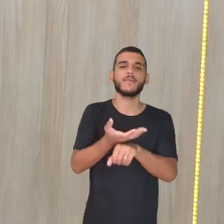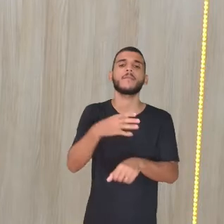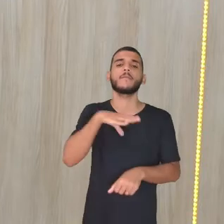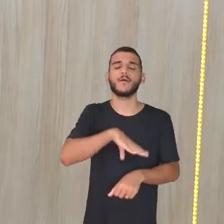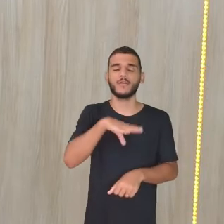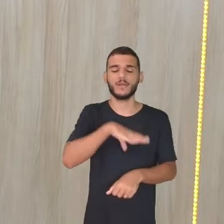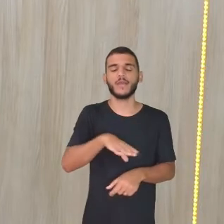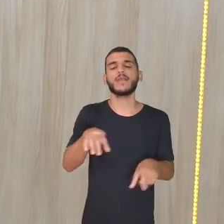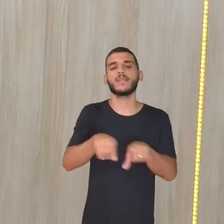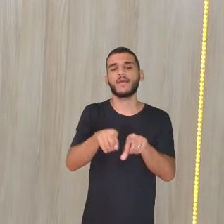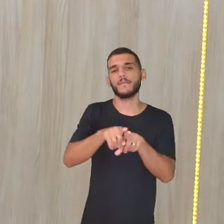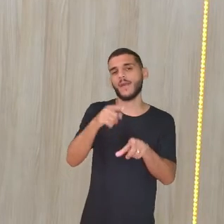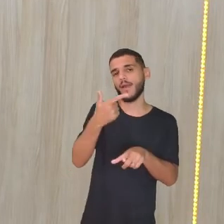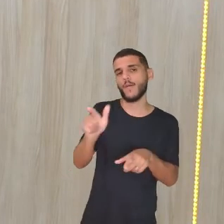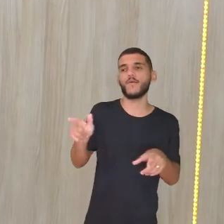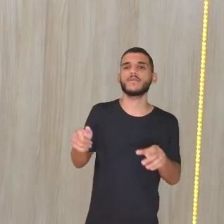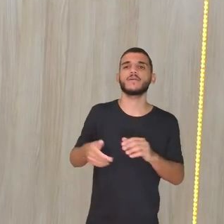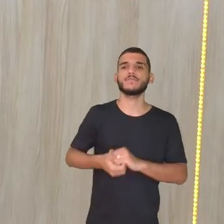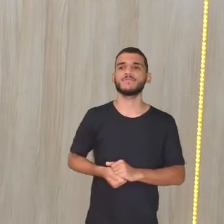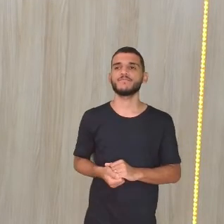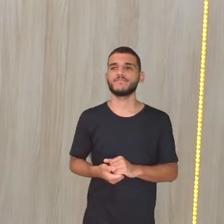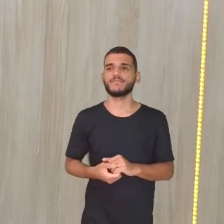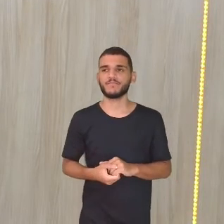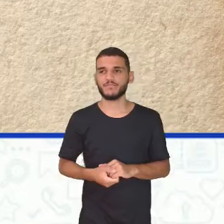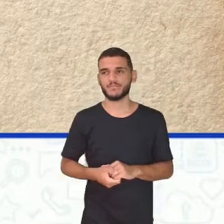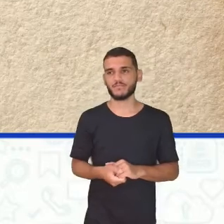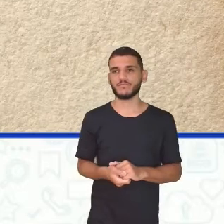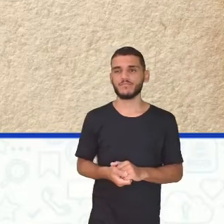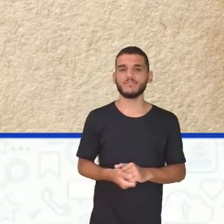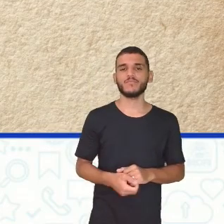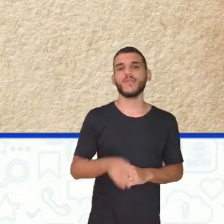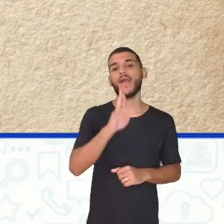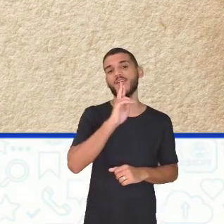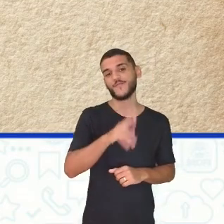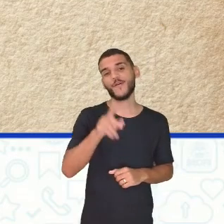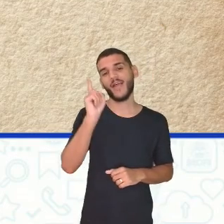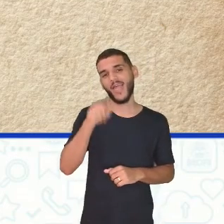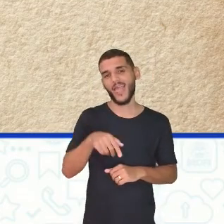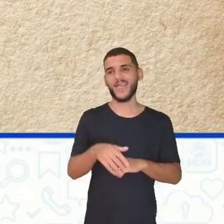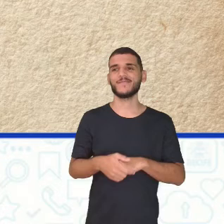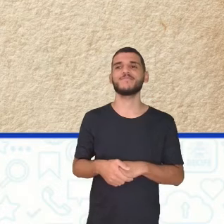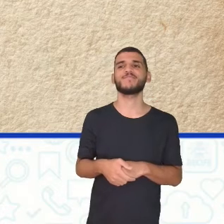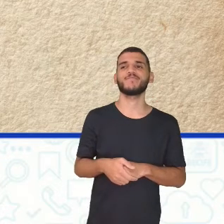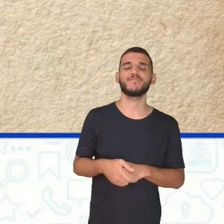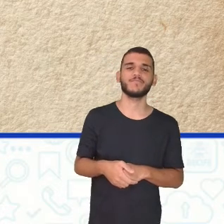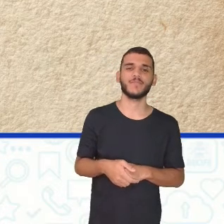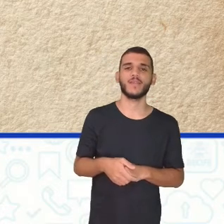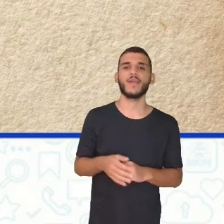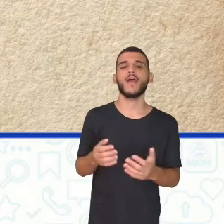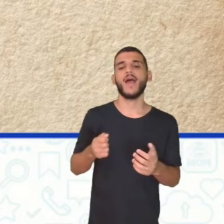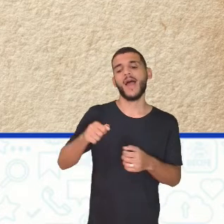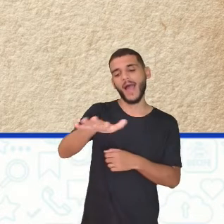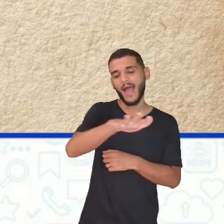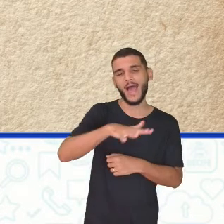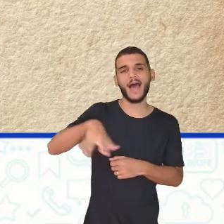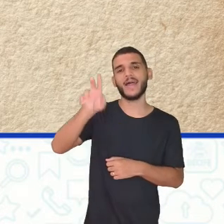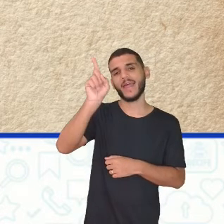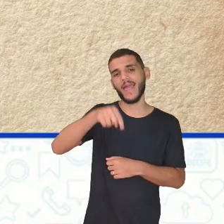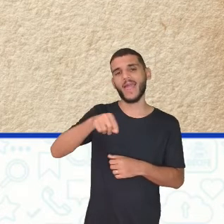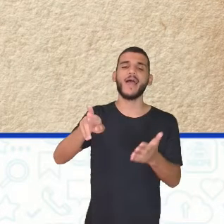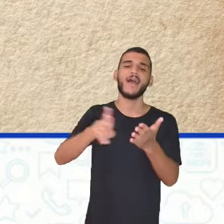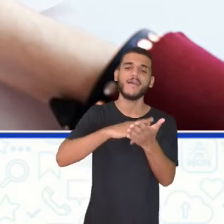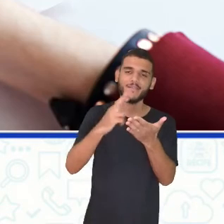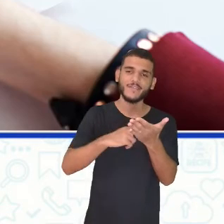as outras disciplinas, tá bom? Então, a resposta é essa. Não é? O meio de circulação é revista, não